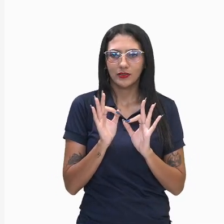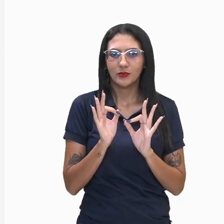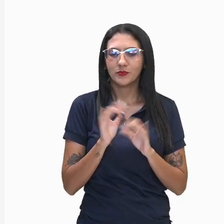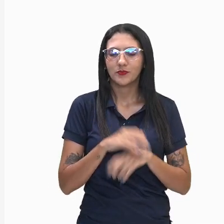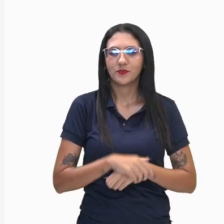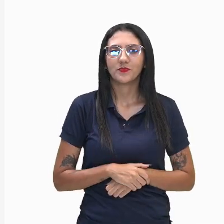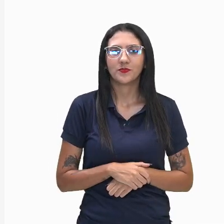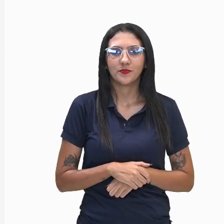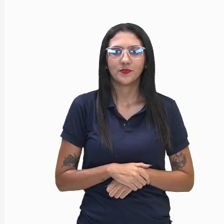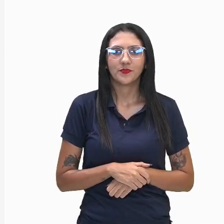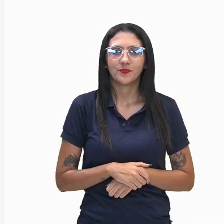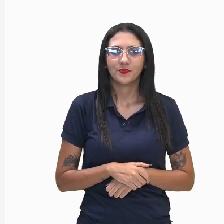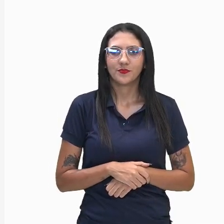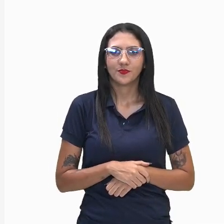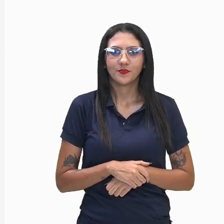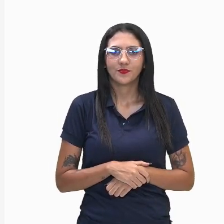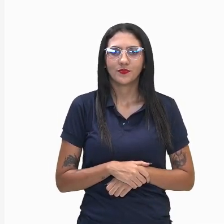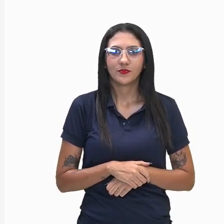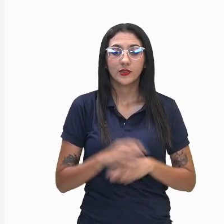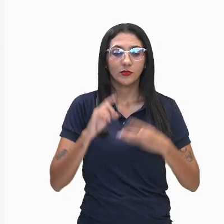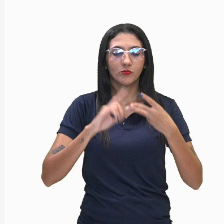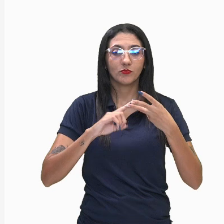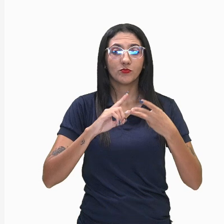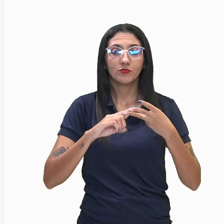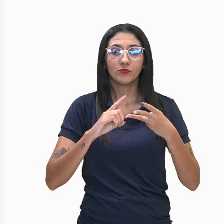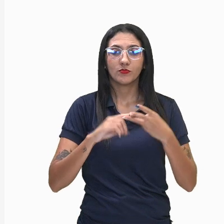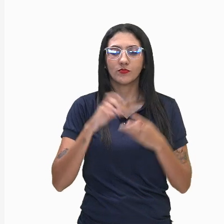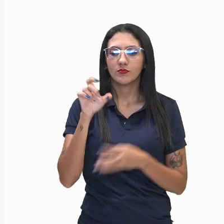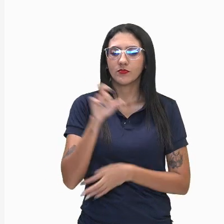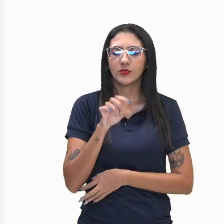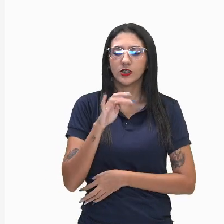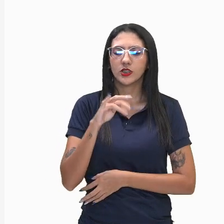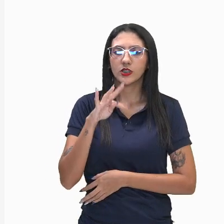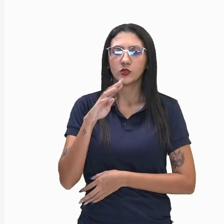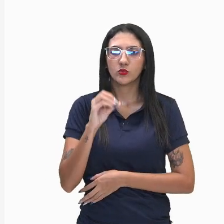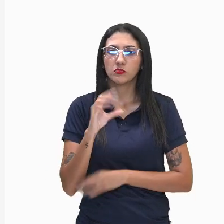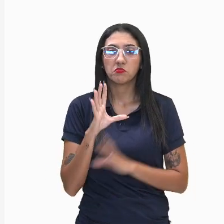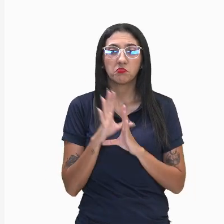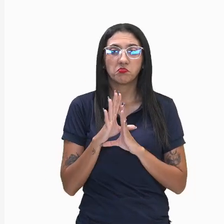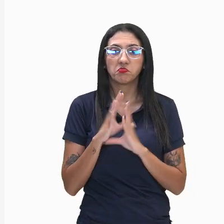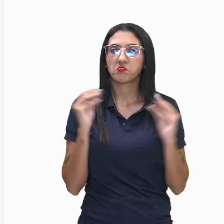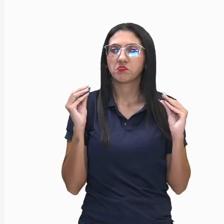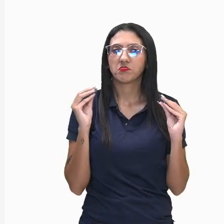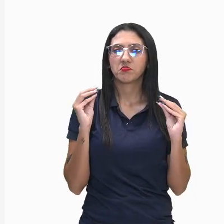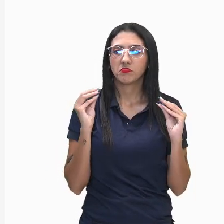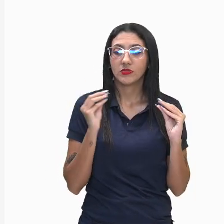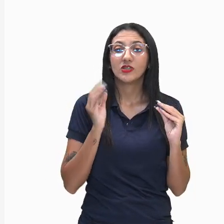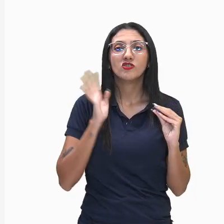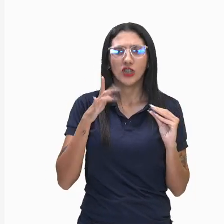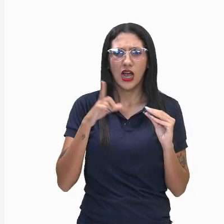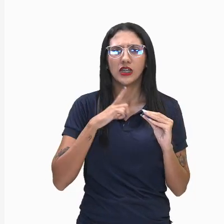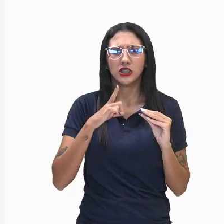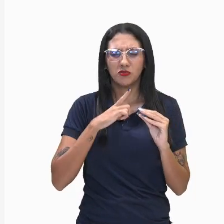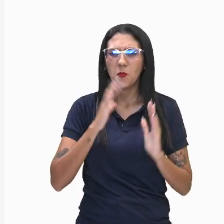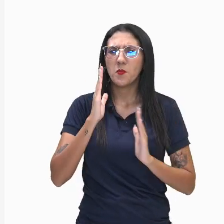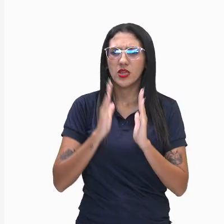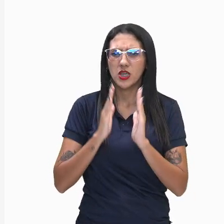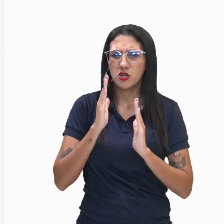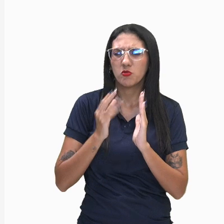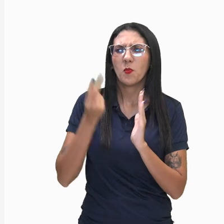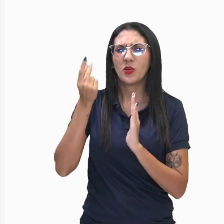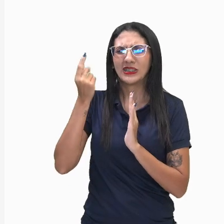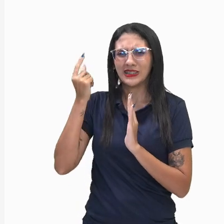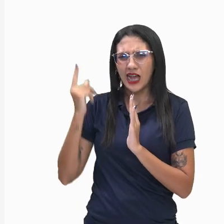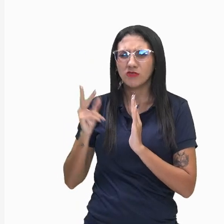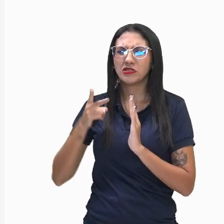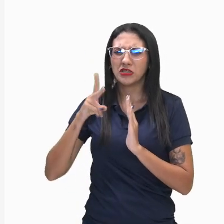atividade recente. E aí nós temos os vulcões extintos, né? Que são aqueles que já tiveram períodos de atividade